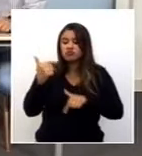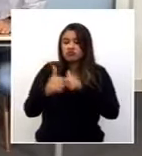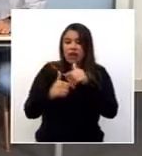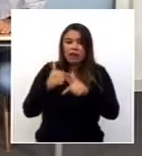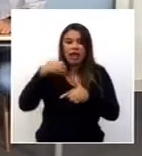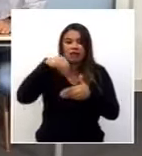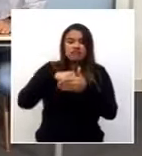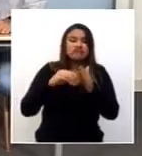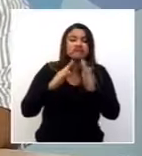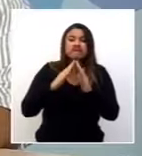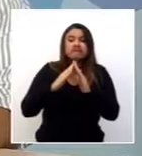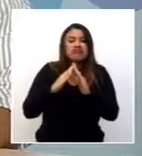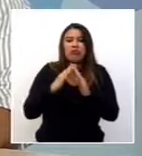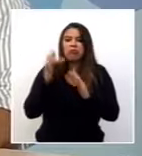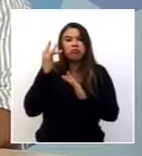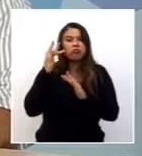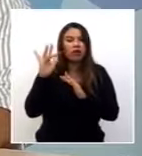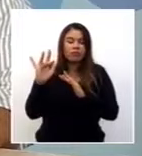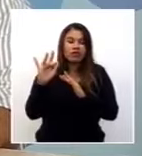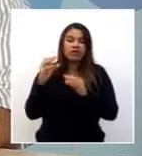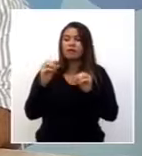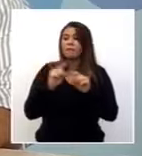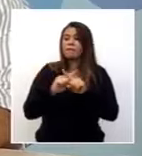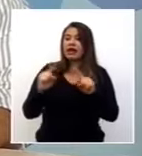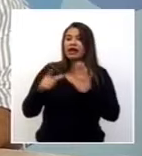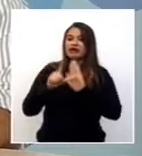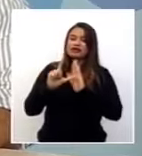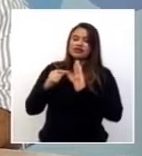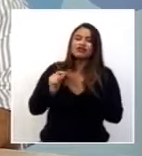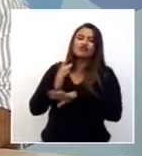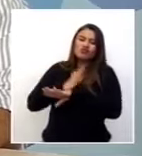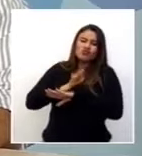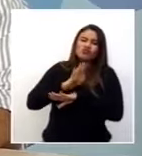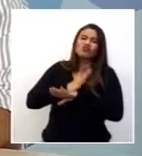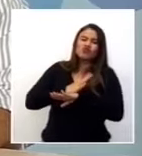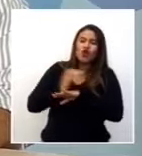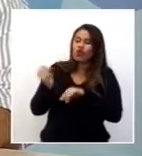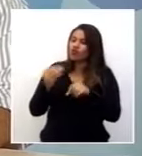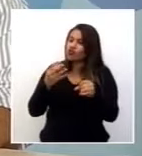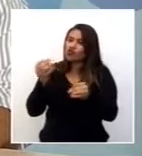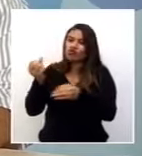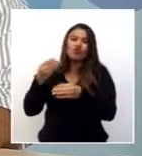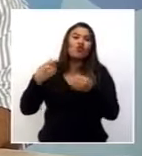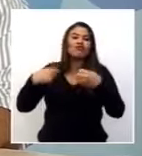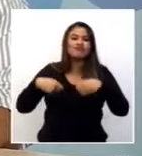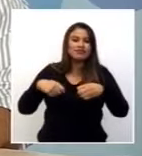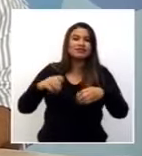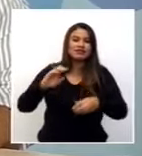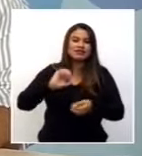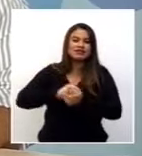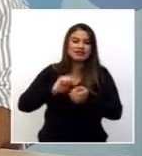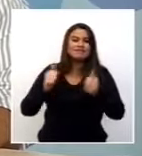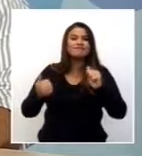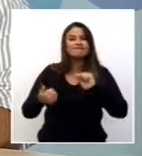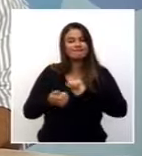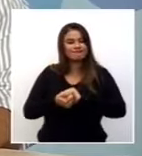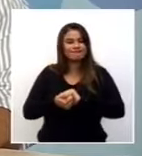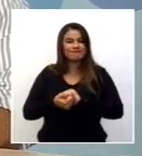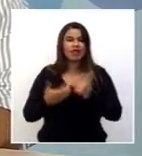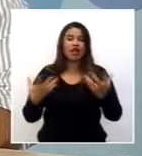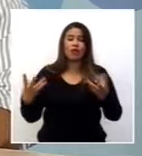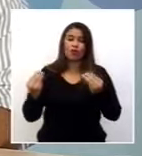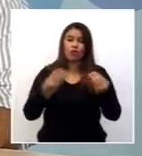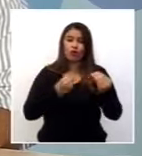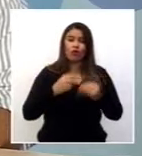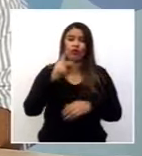casa, mas é importante a gente estar se atualizando. Muitos professores, eu acredito que já